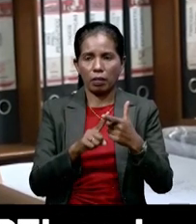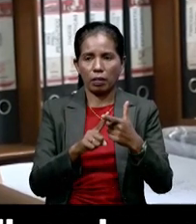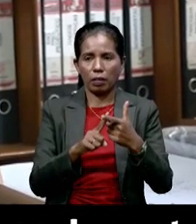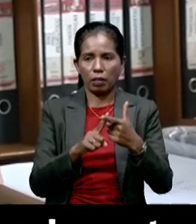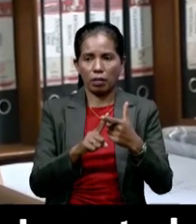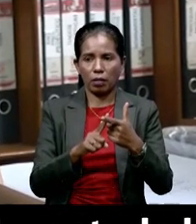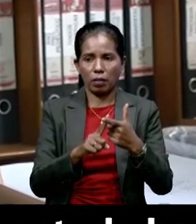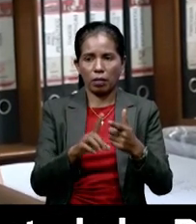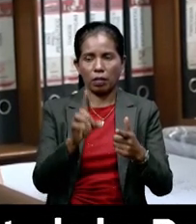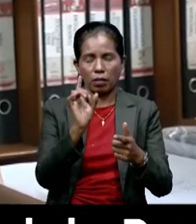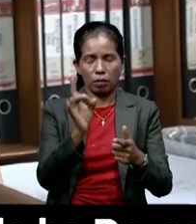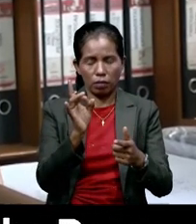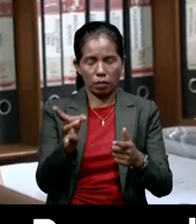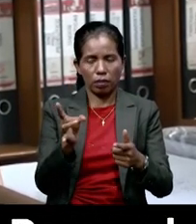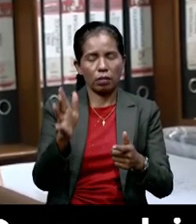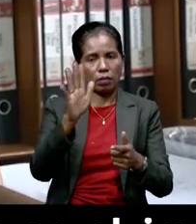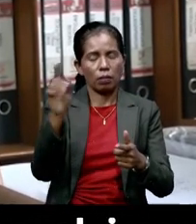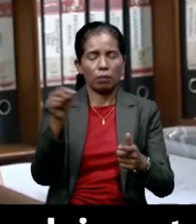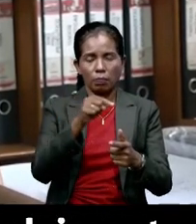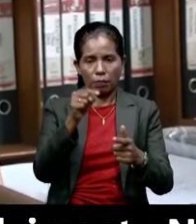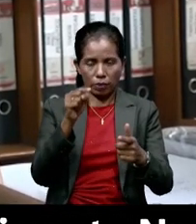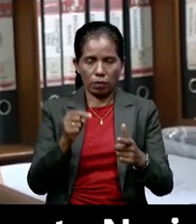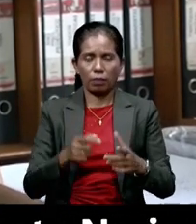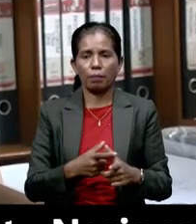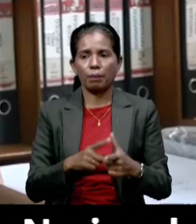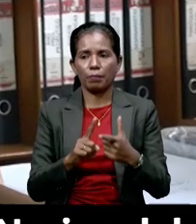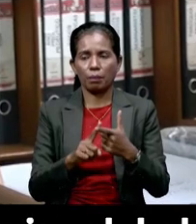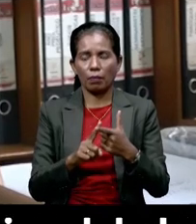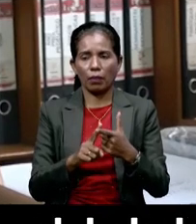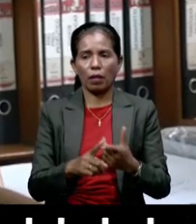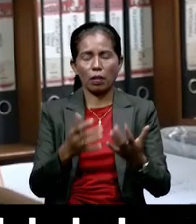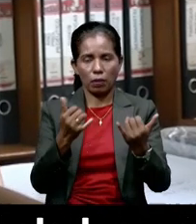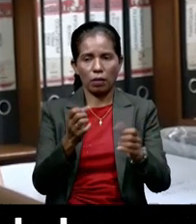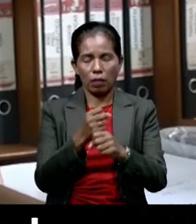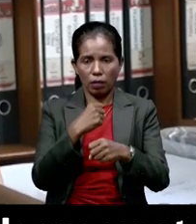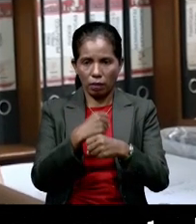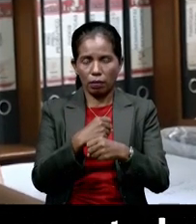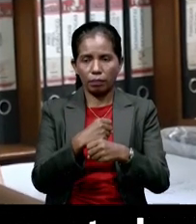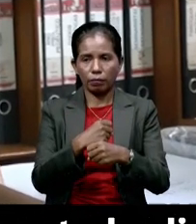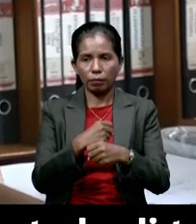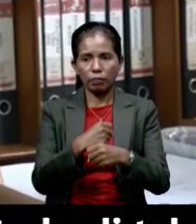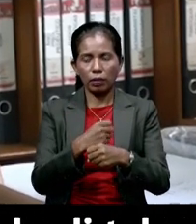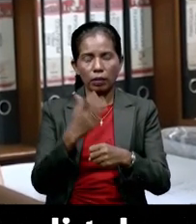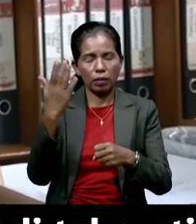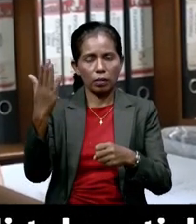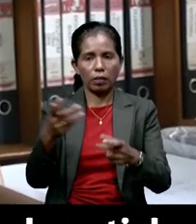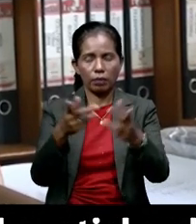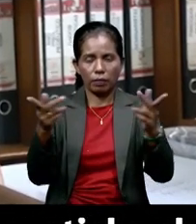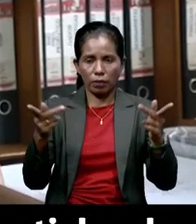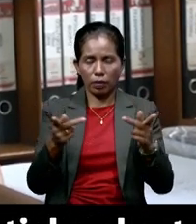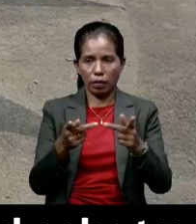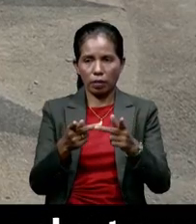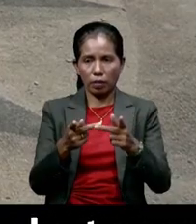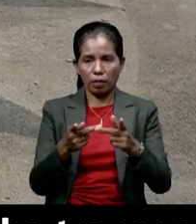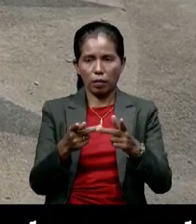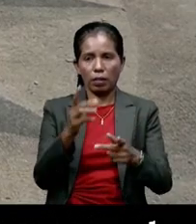70 ou 75% e a finaliza nina finalização. Agora halo e a parte finishing,